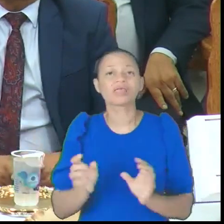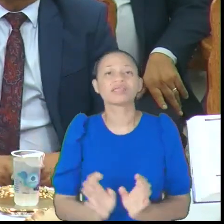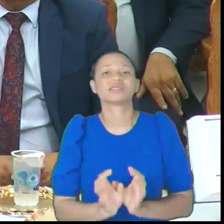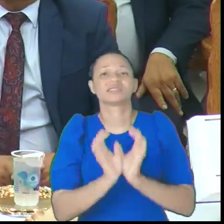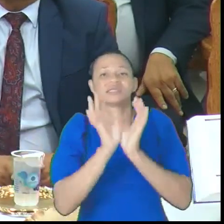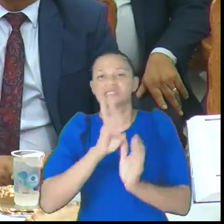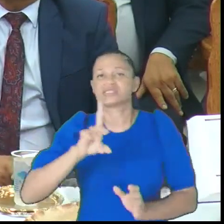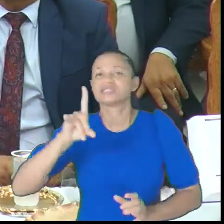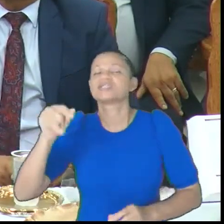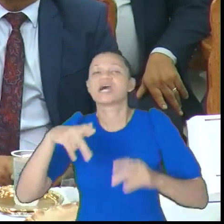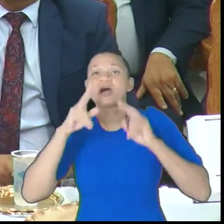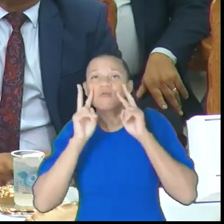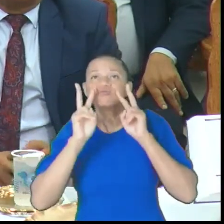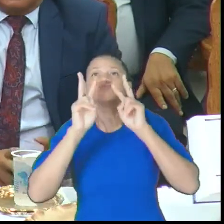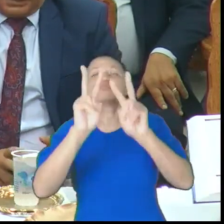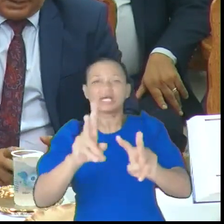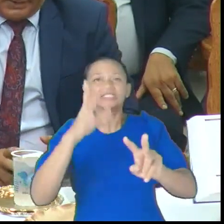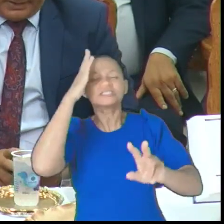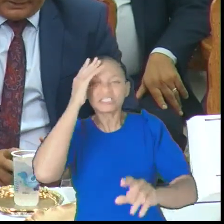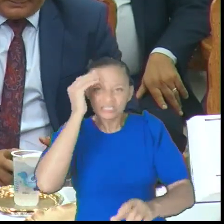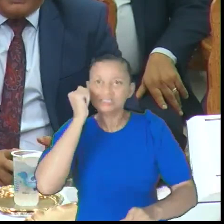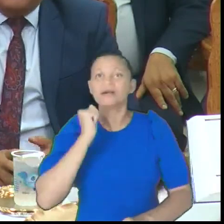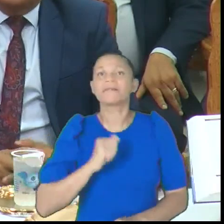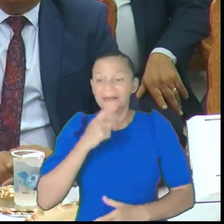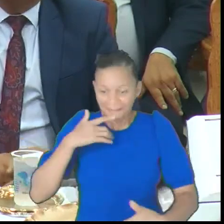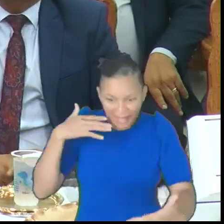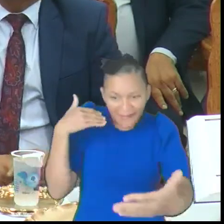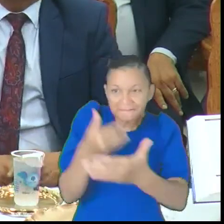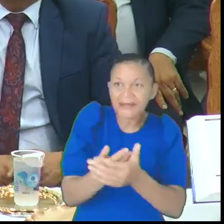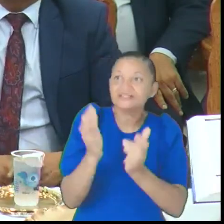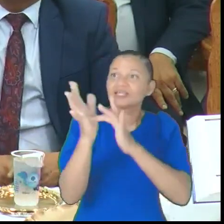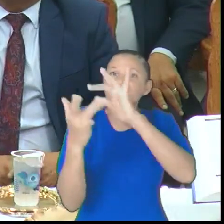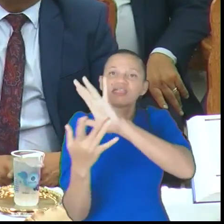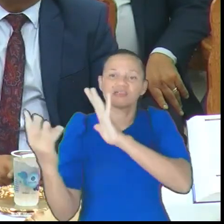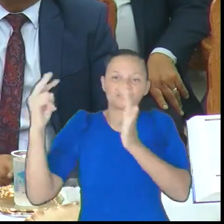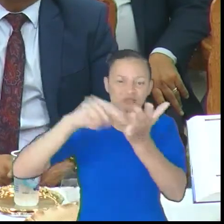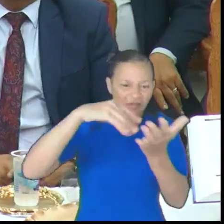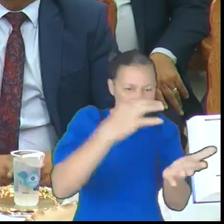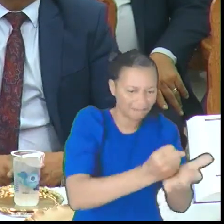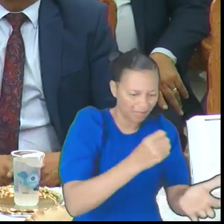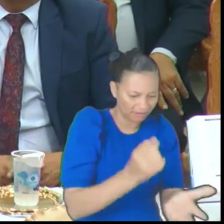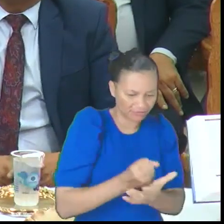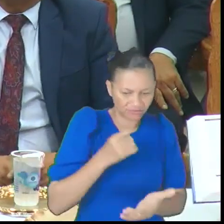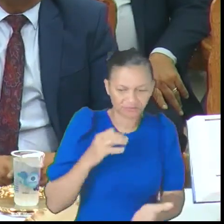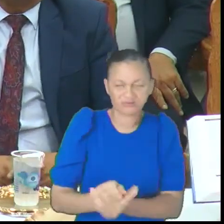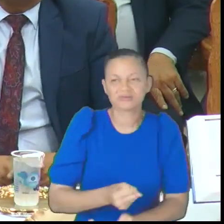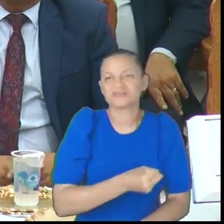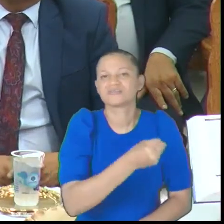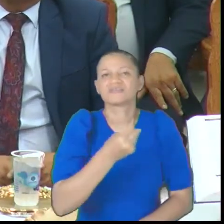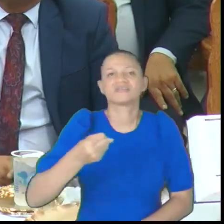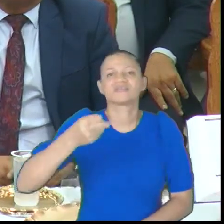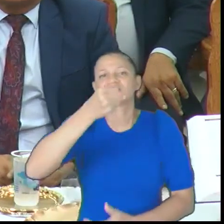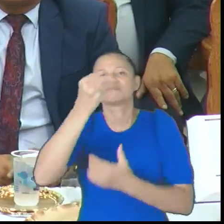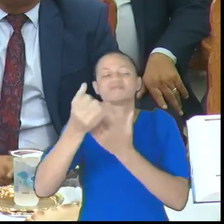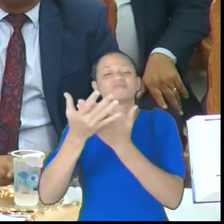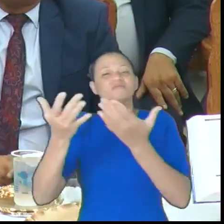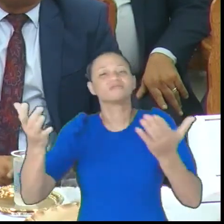é dia de olhar para frente e saber que muito em breve Ele vem buscar a sua igreja.